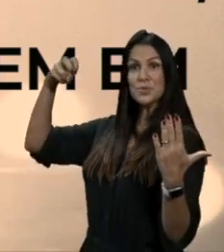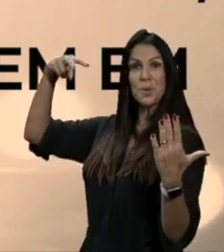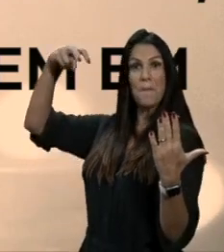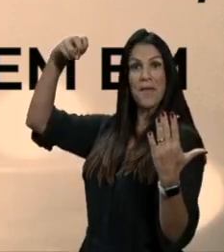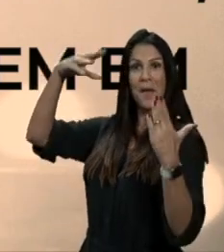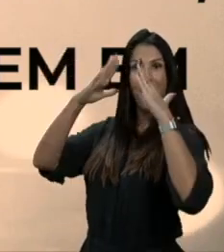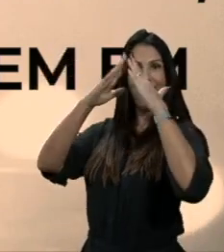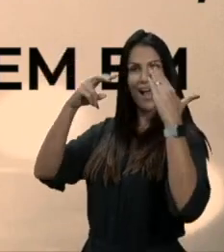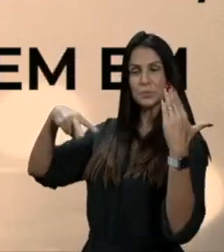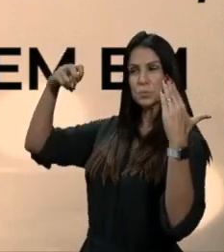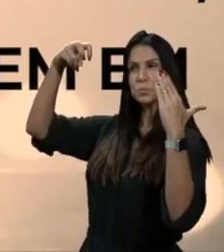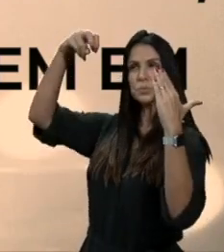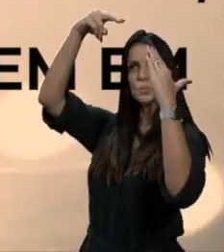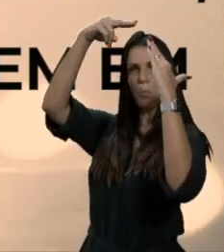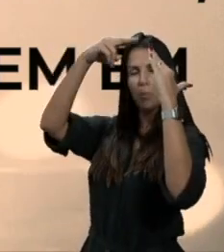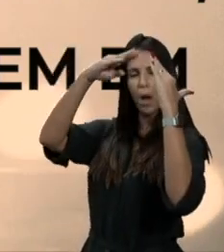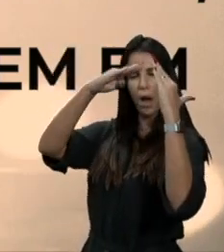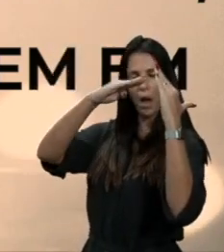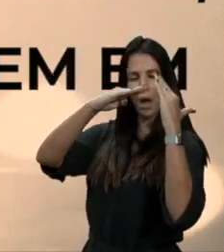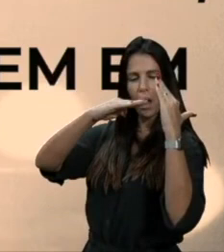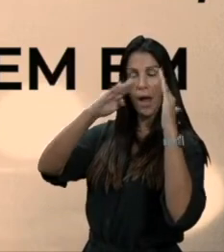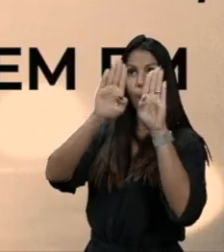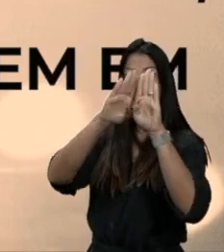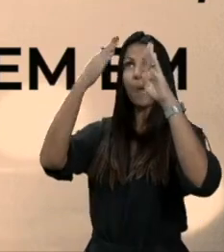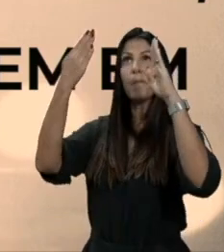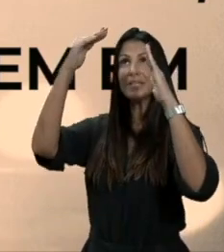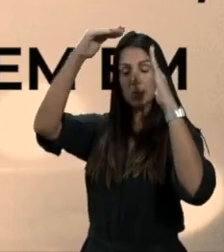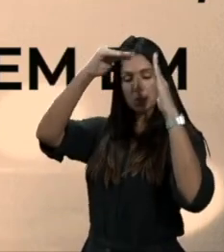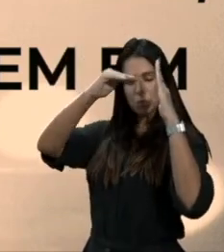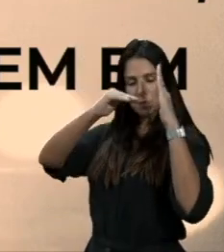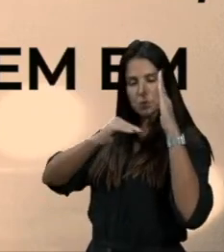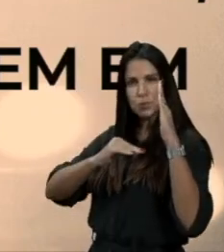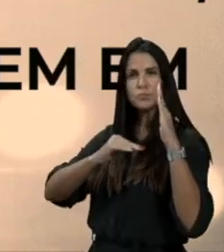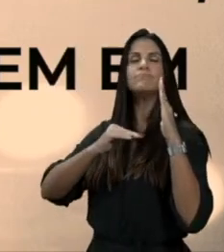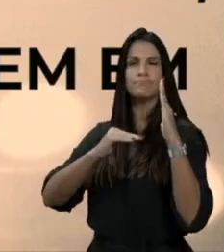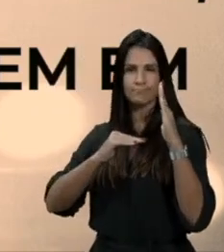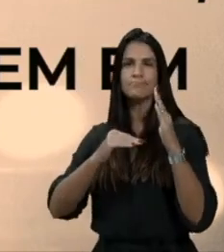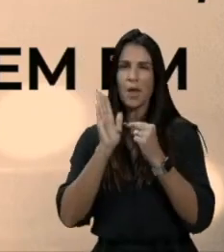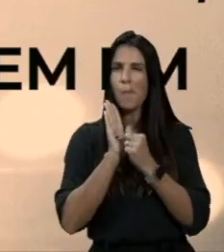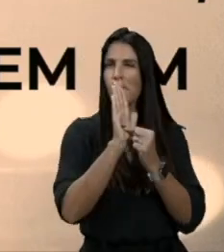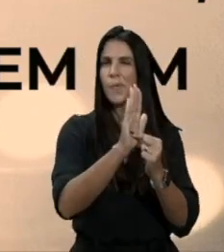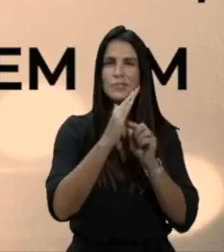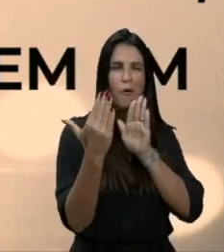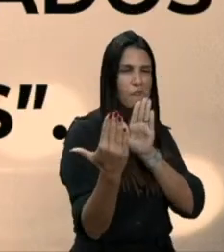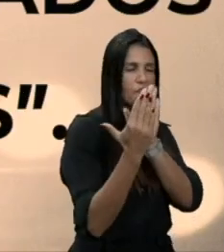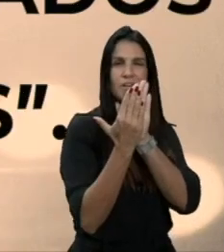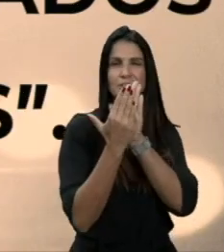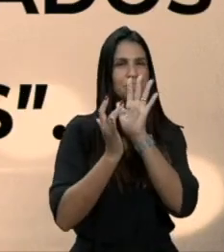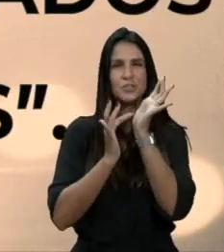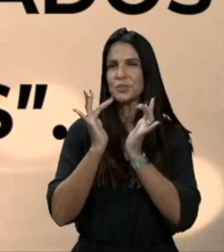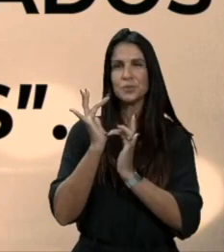e o baixaram em uma maca através de uma abertura até o meio da multidão bem em frente à